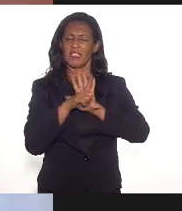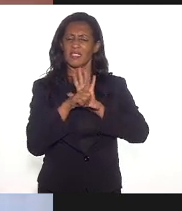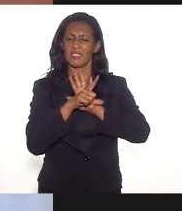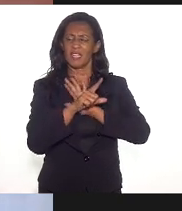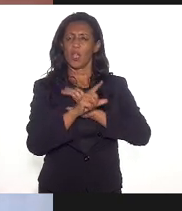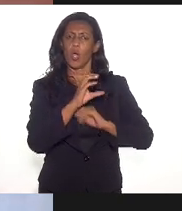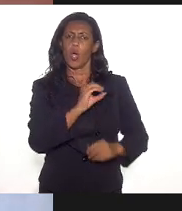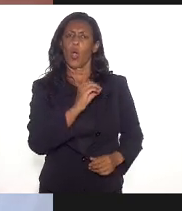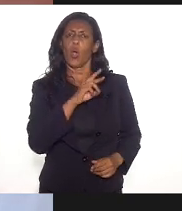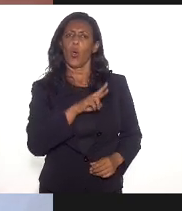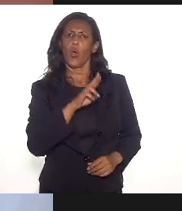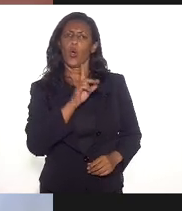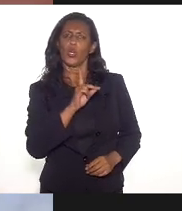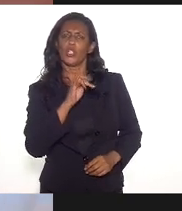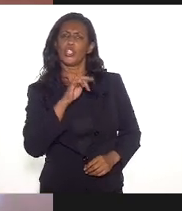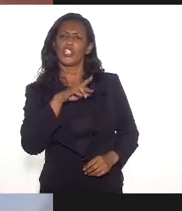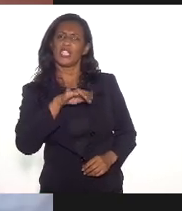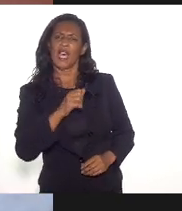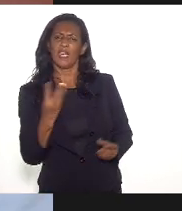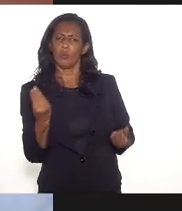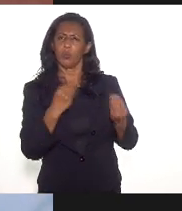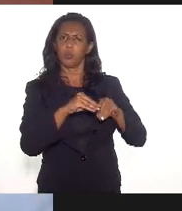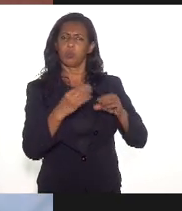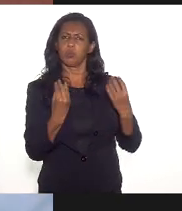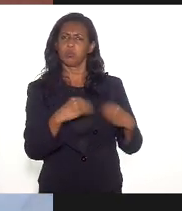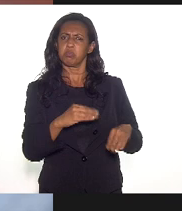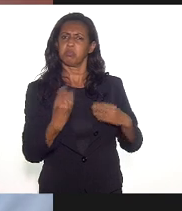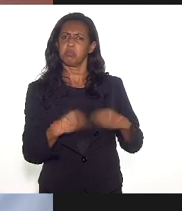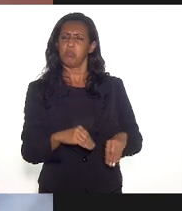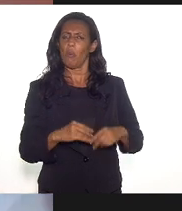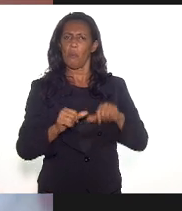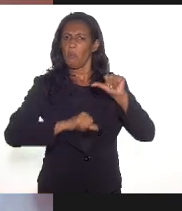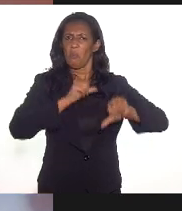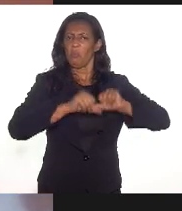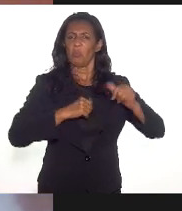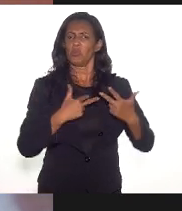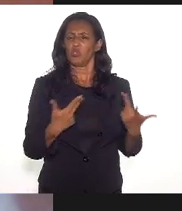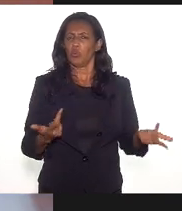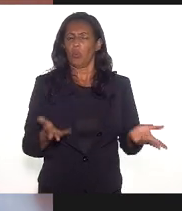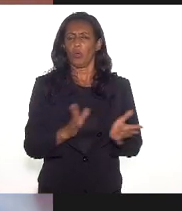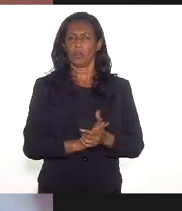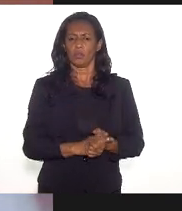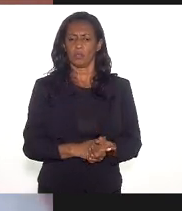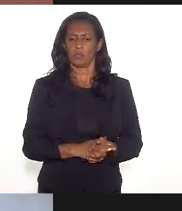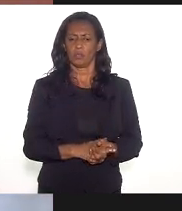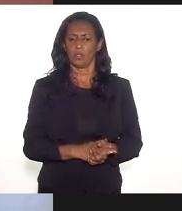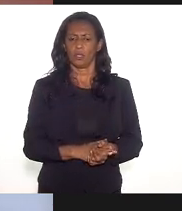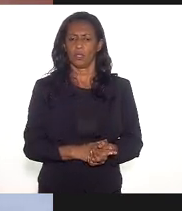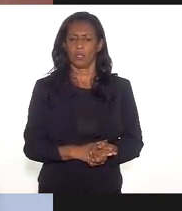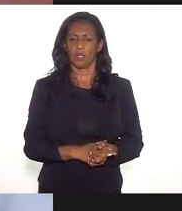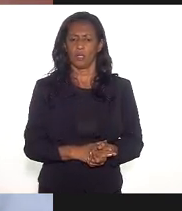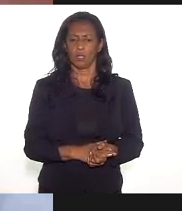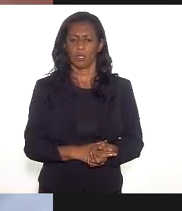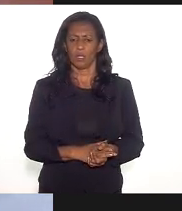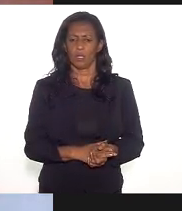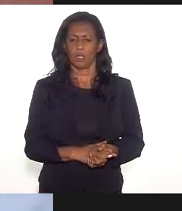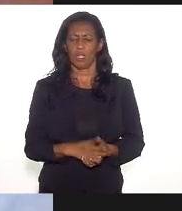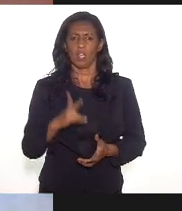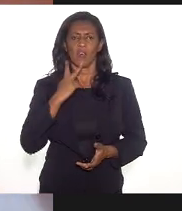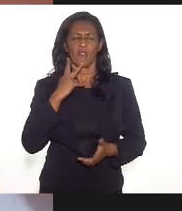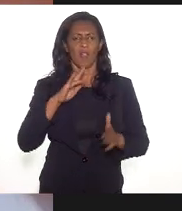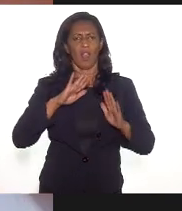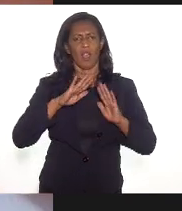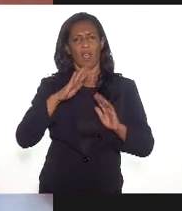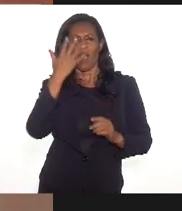nessa lei ordinária. Botaram que também era para não cobrar o ICMS em clubes, escola de